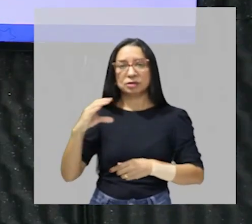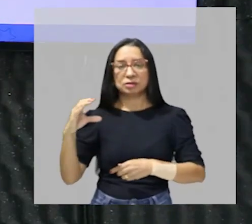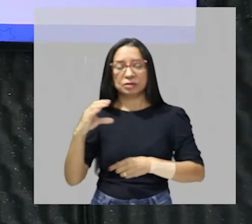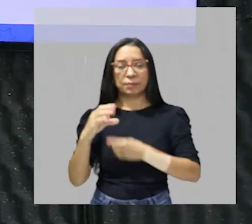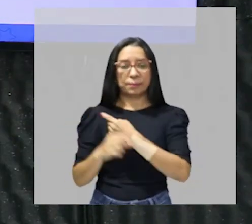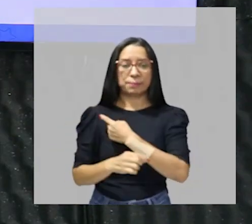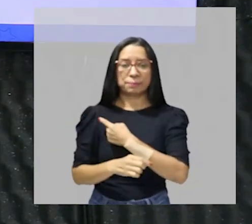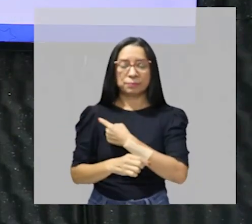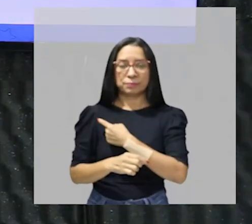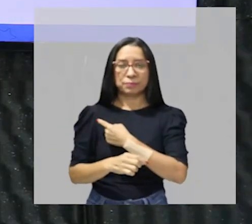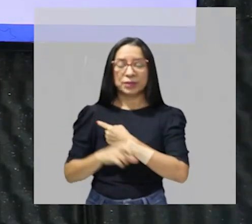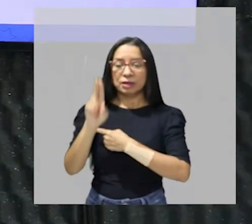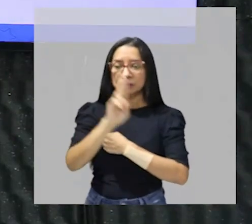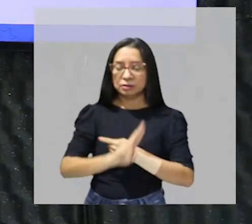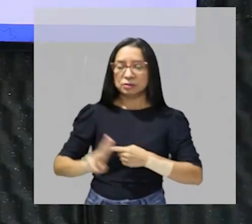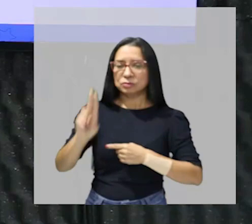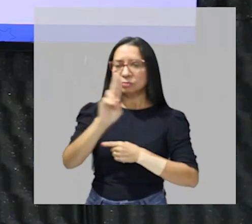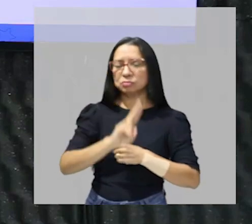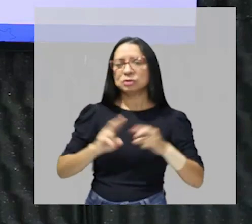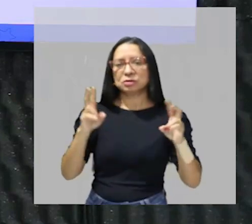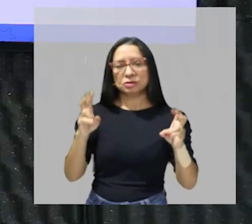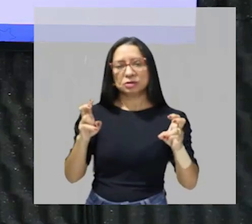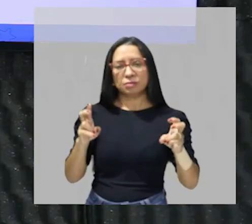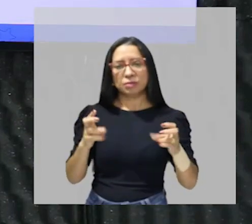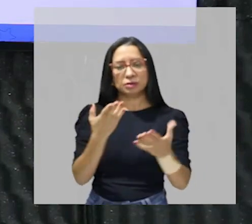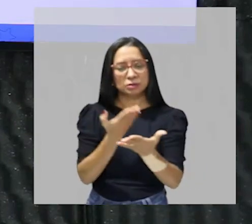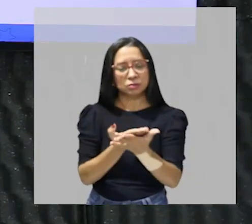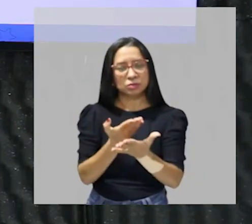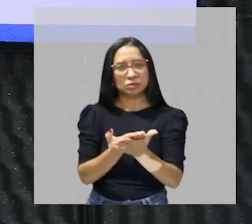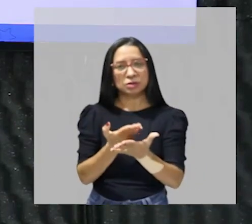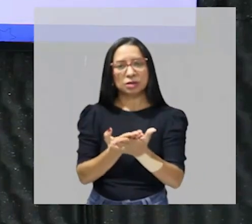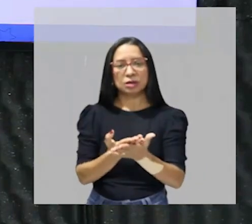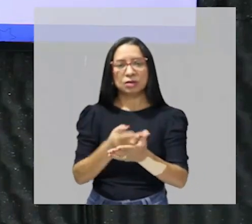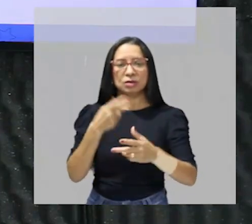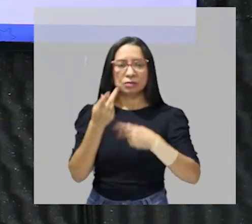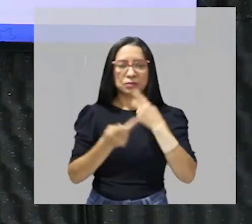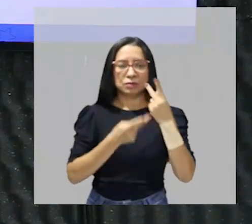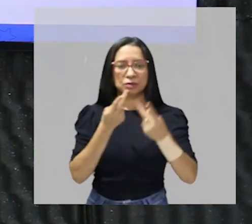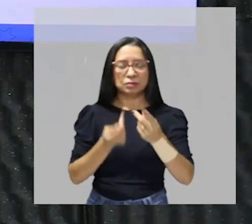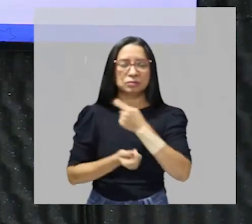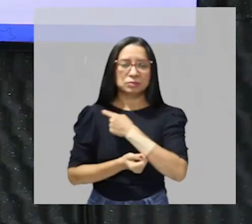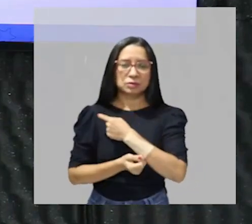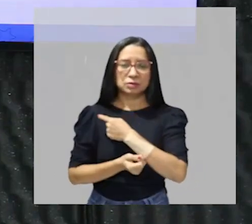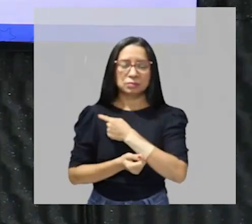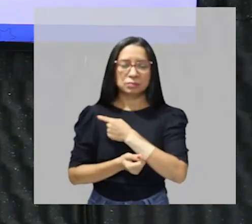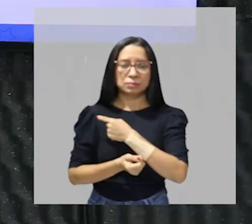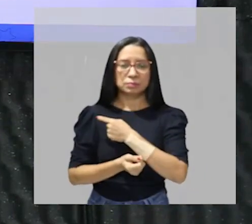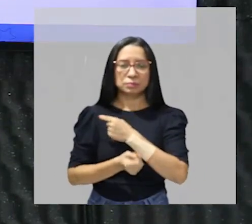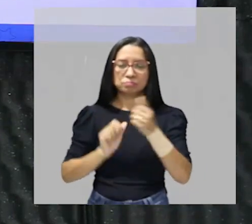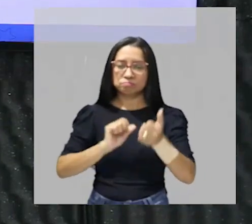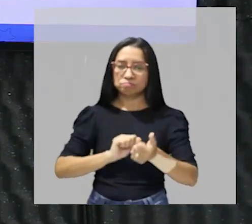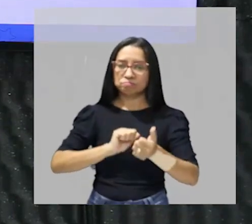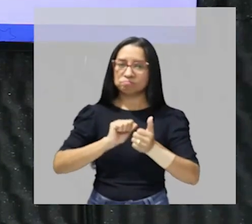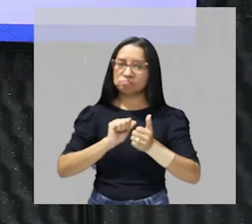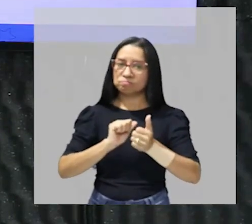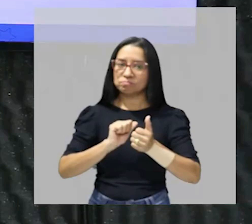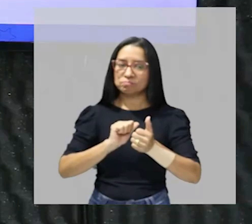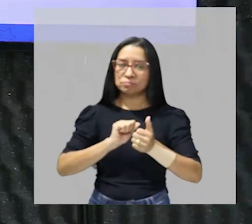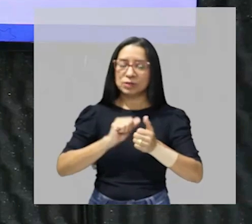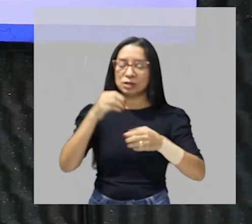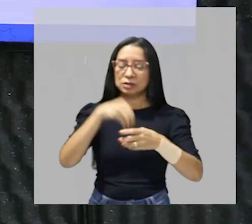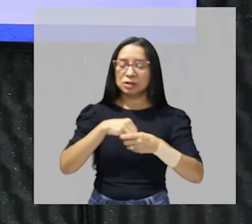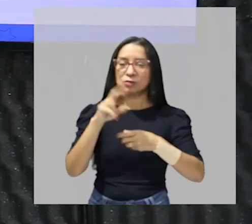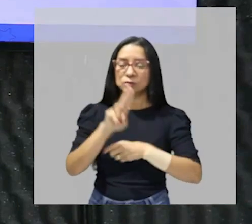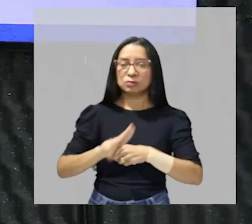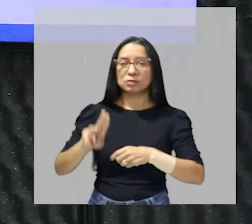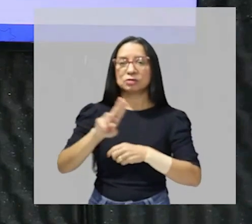tema geral aqui desse início, desses aulantes que nós estamos tendo, eu estou falando das unidades temáticas. E dentro dessas unidades temáticas,